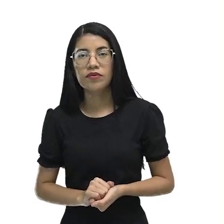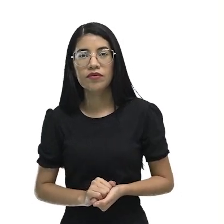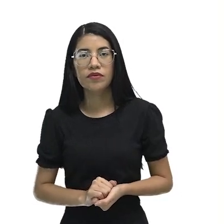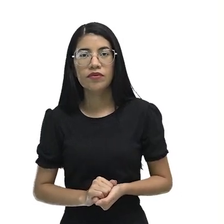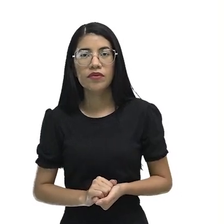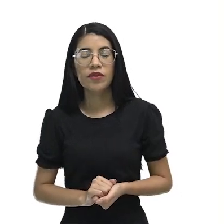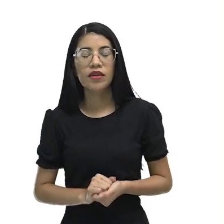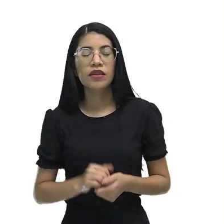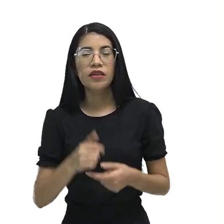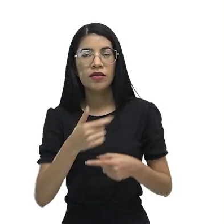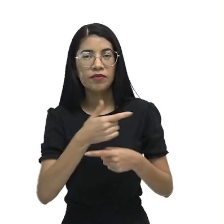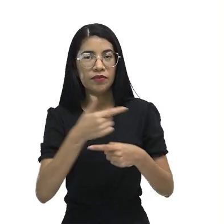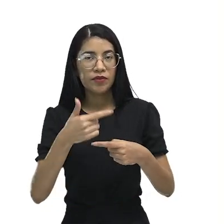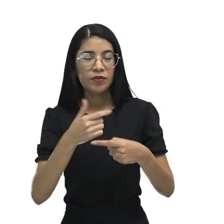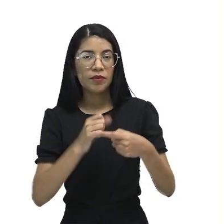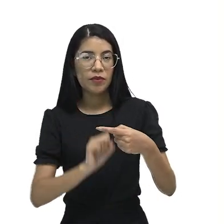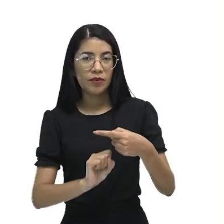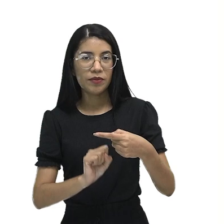por 8, ok?